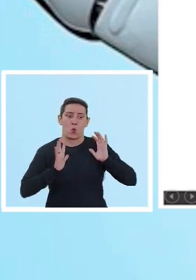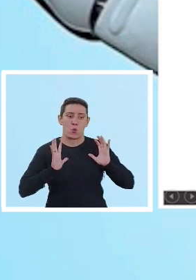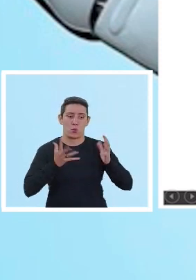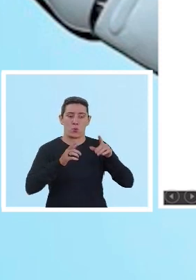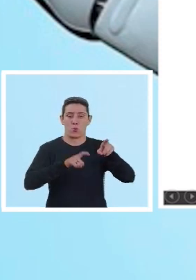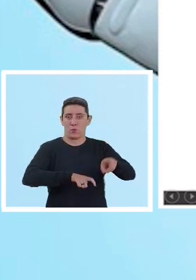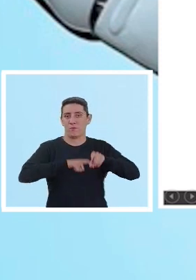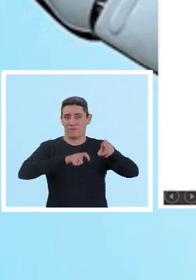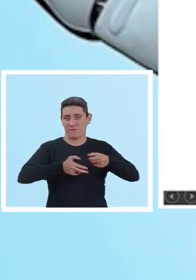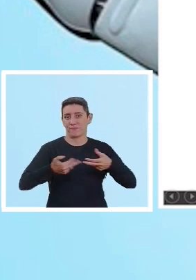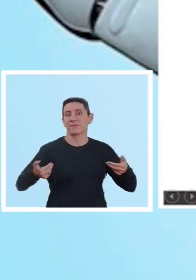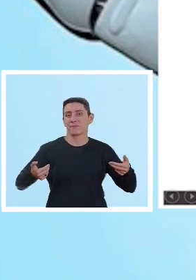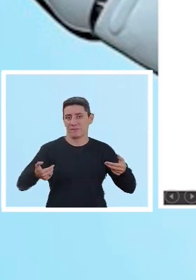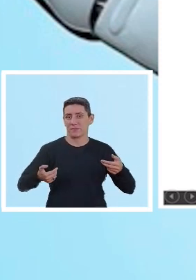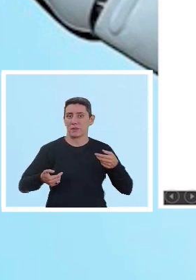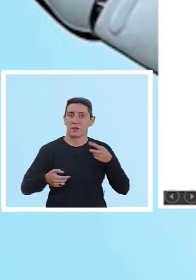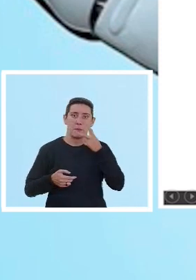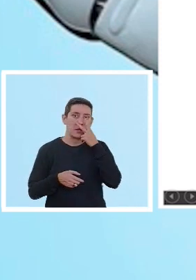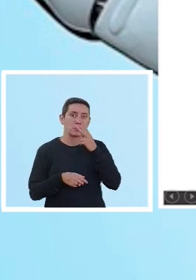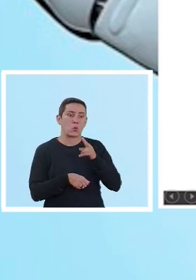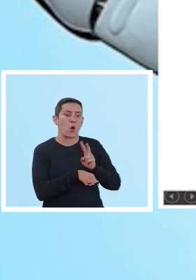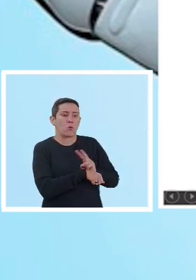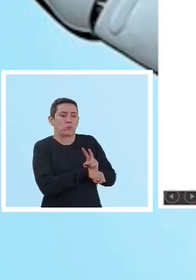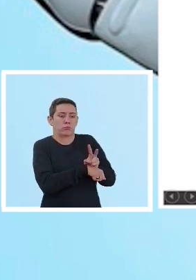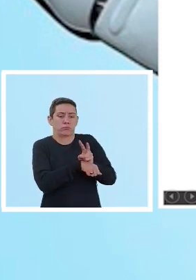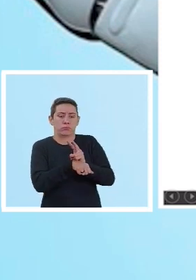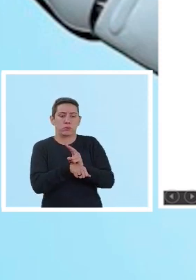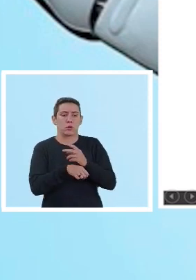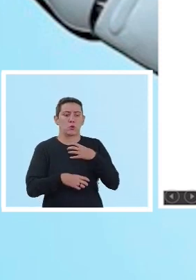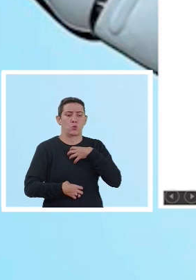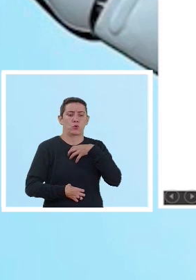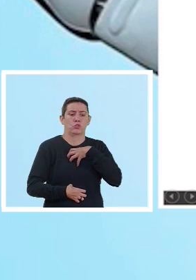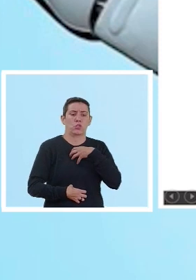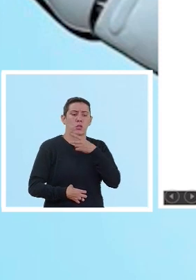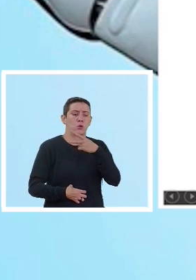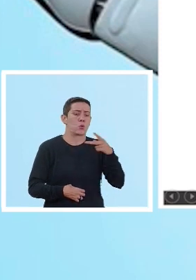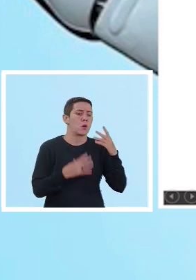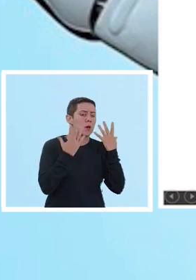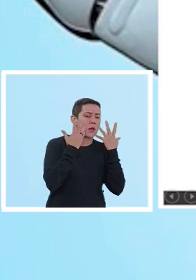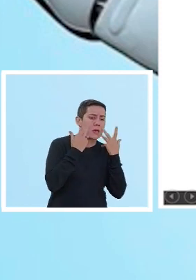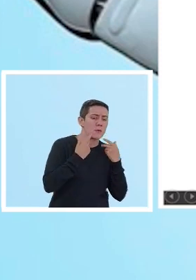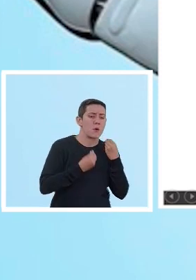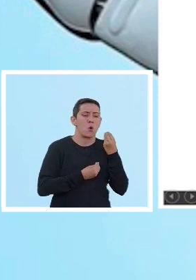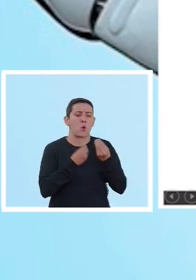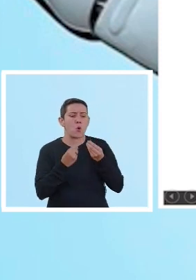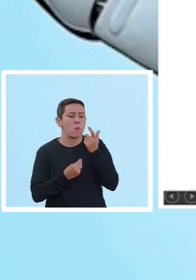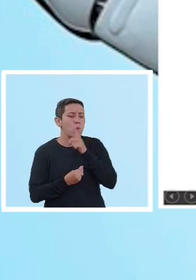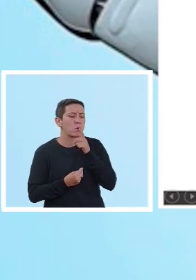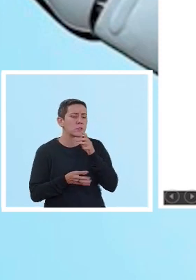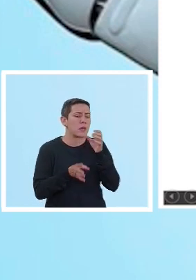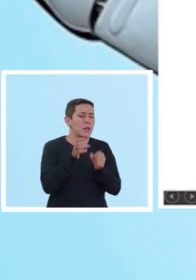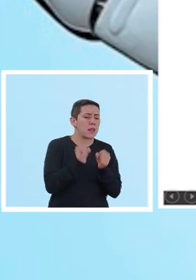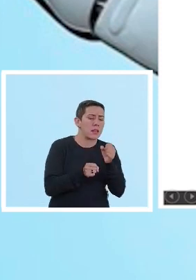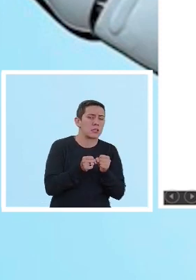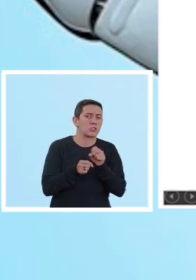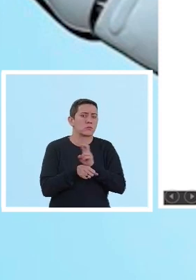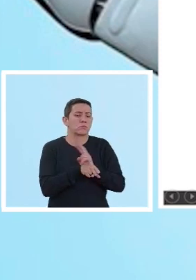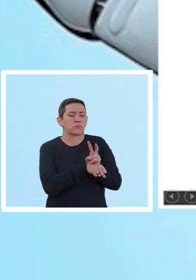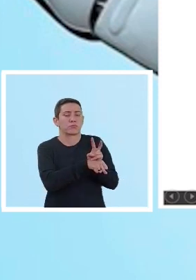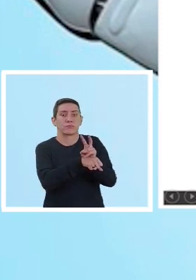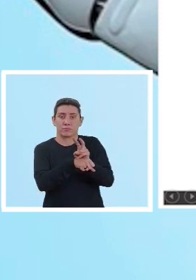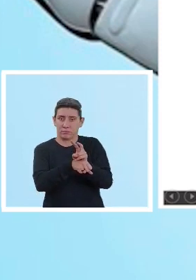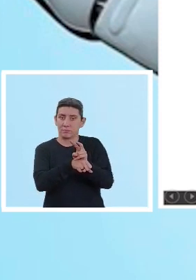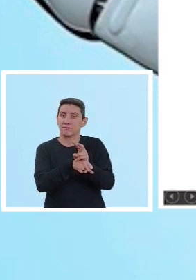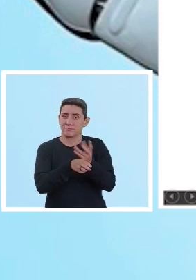ideia é fazer o monitoramento do comportamento dos animais as vacas leiteiras só para contextualizar o